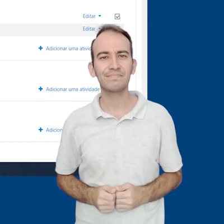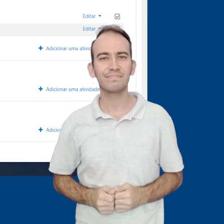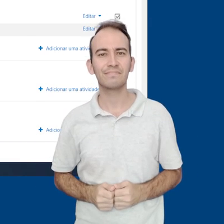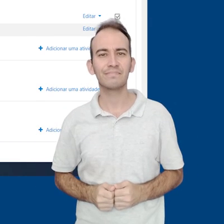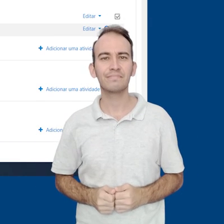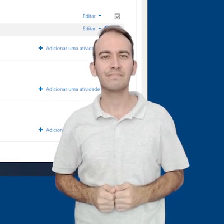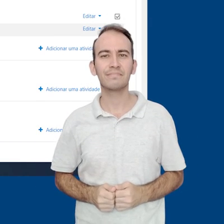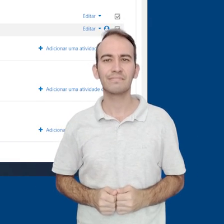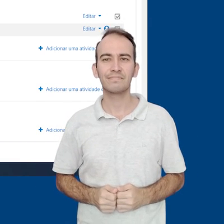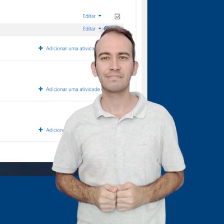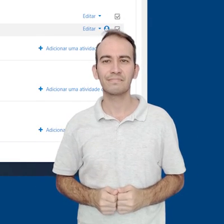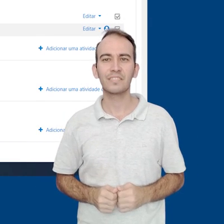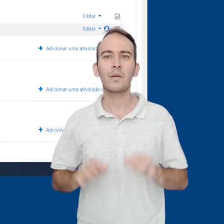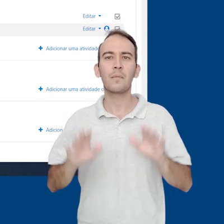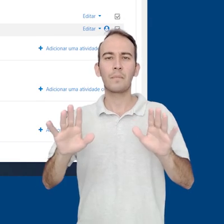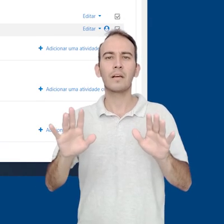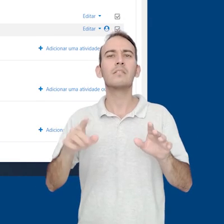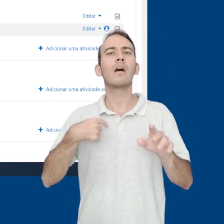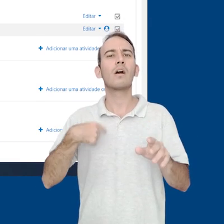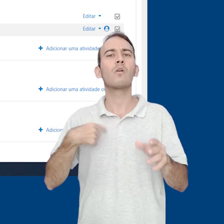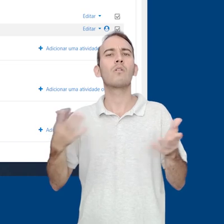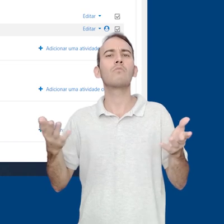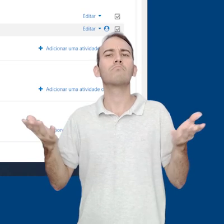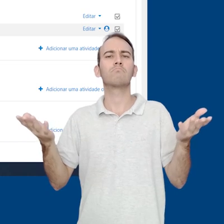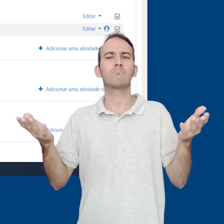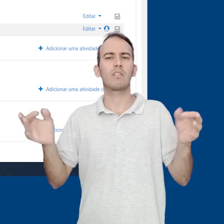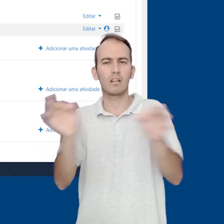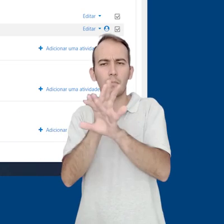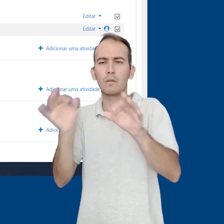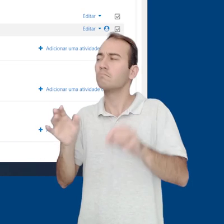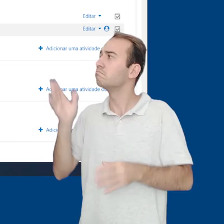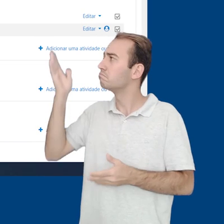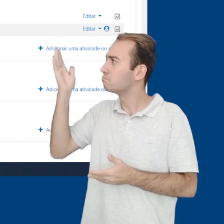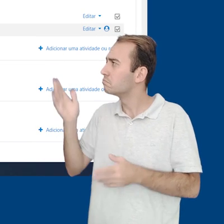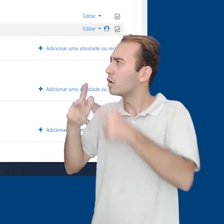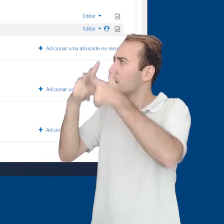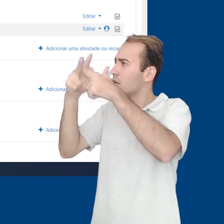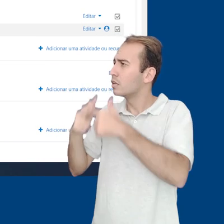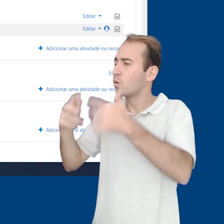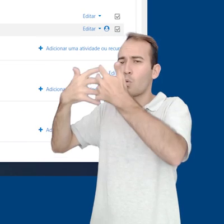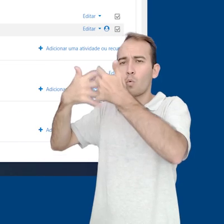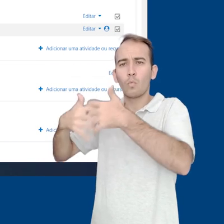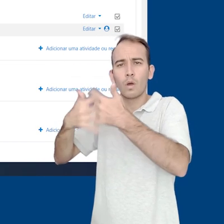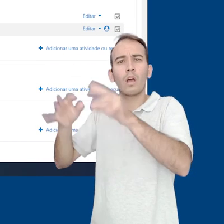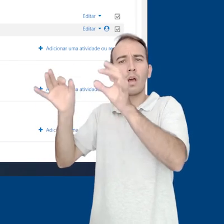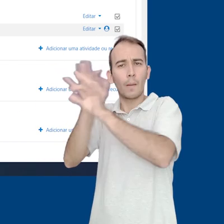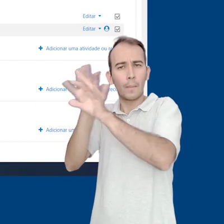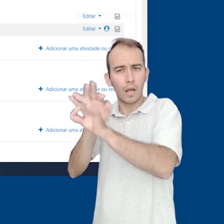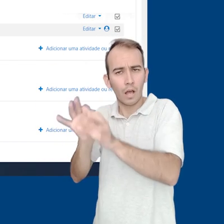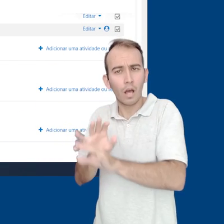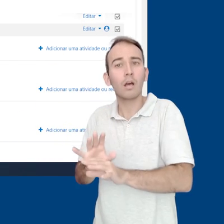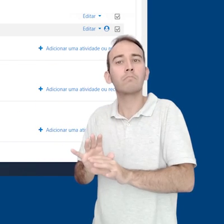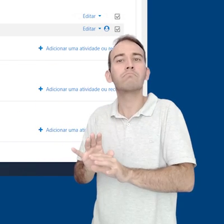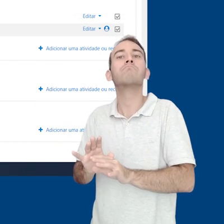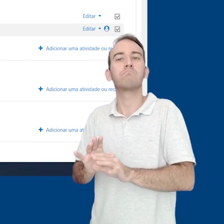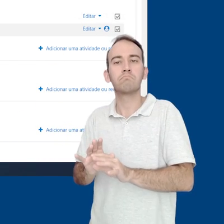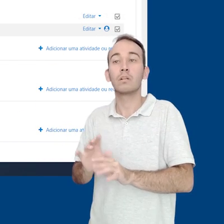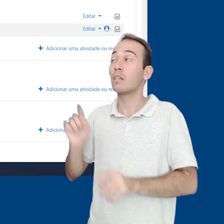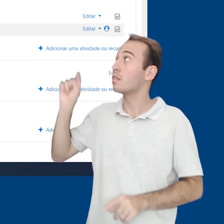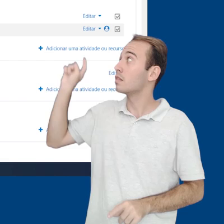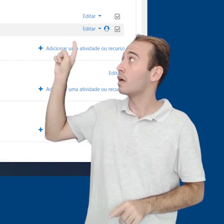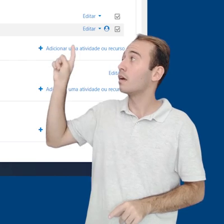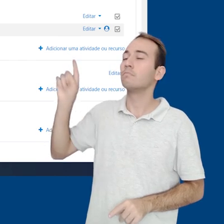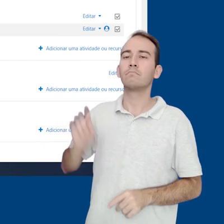Uma vez que eu tenha terminado de efetuar as alterações no conteúdo do curso, eu posso desativar